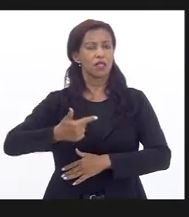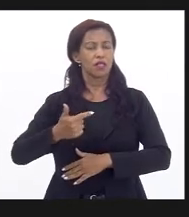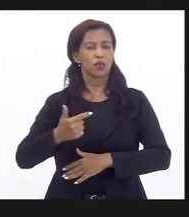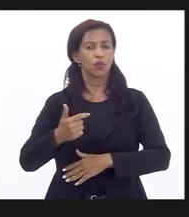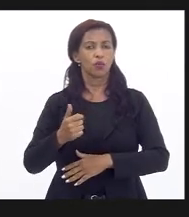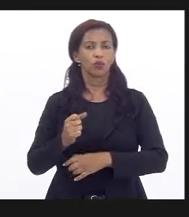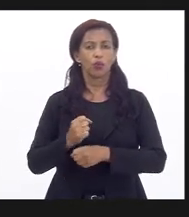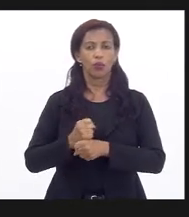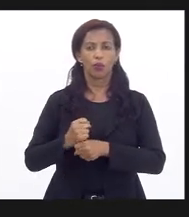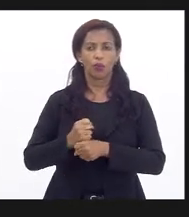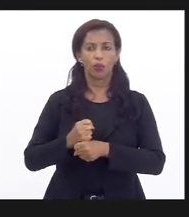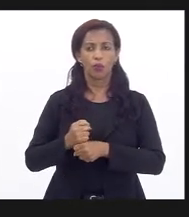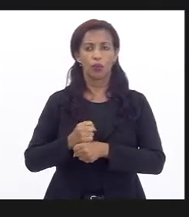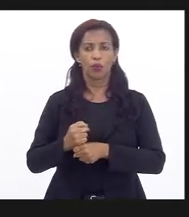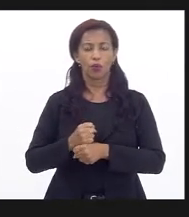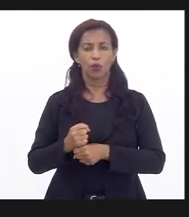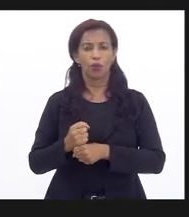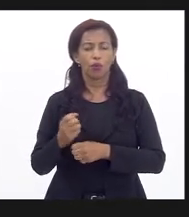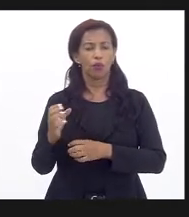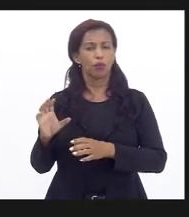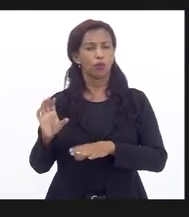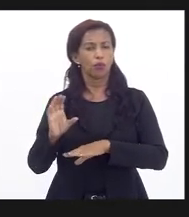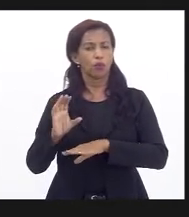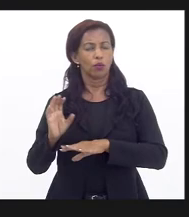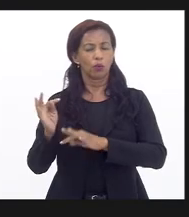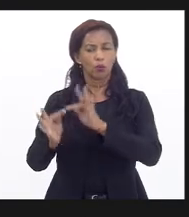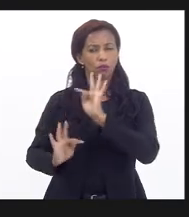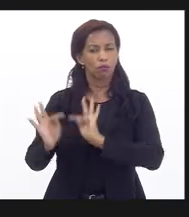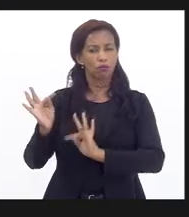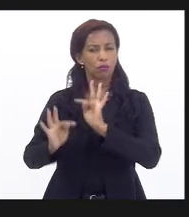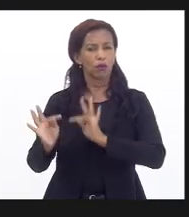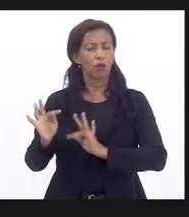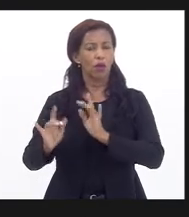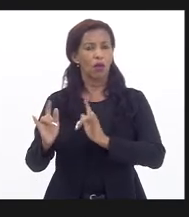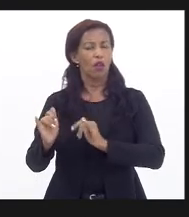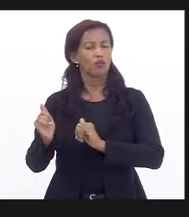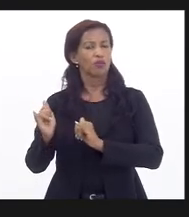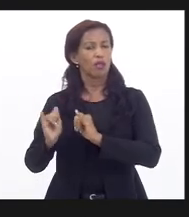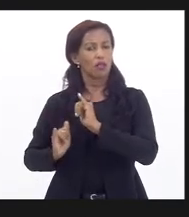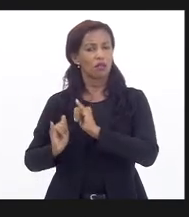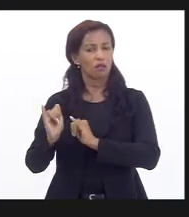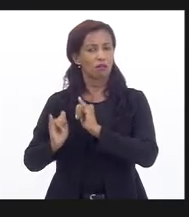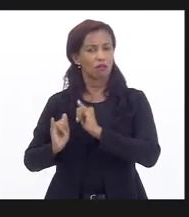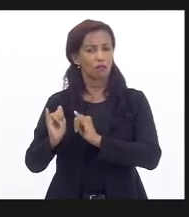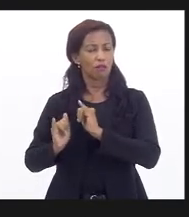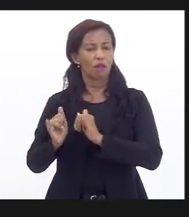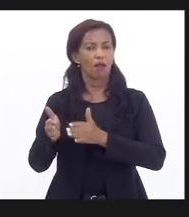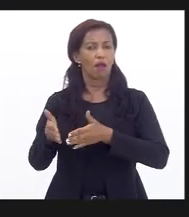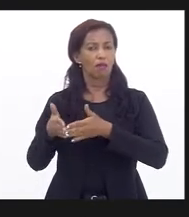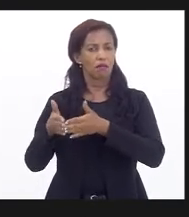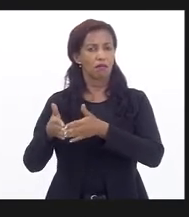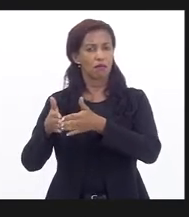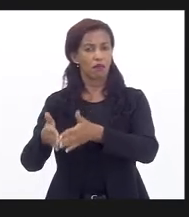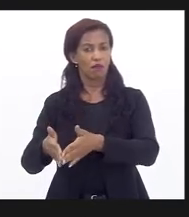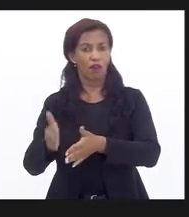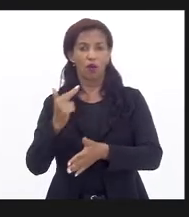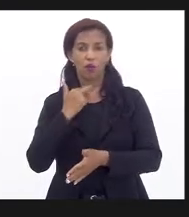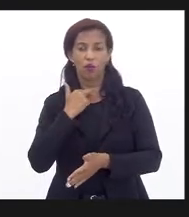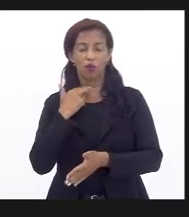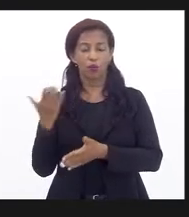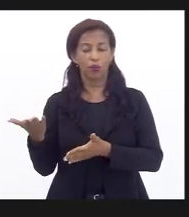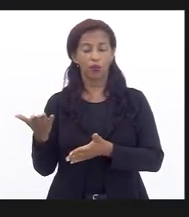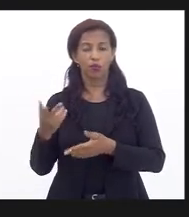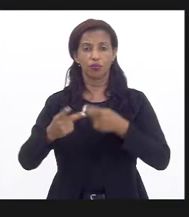de criação do cluster tecnológico naval na sede do FIJAM, eu não pude então estar,